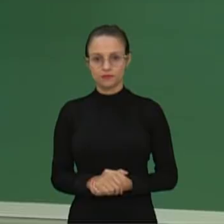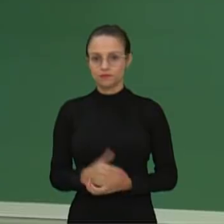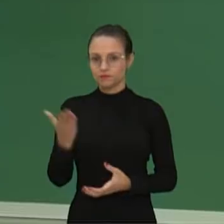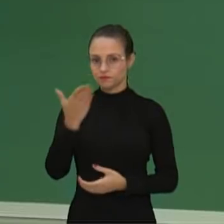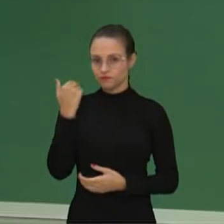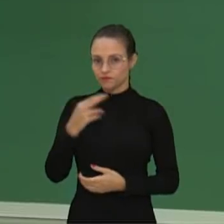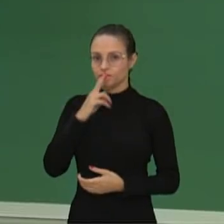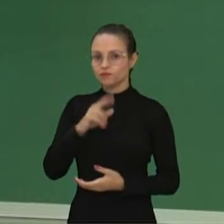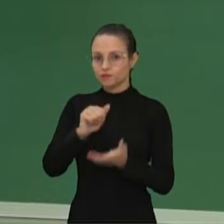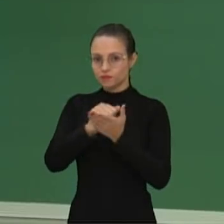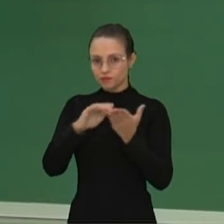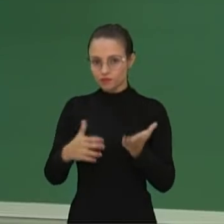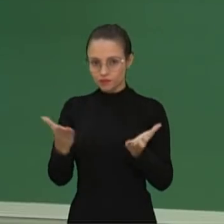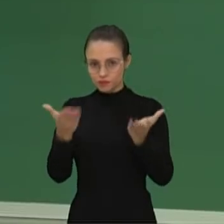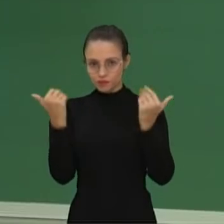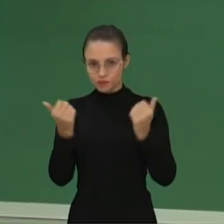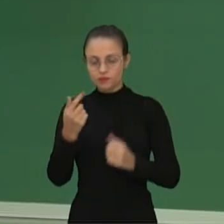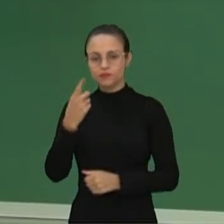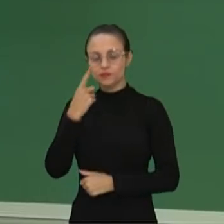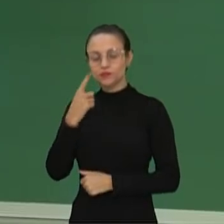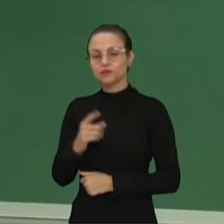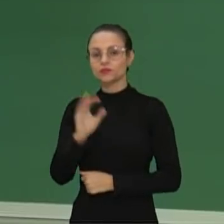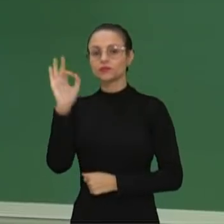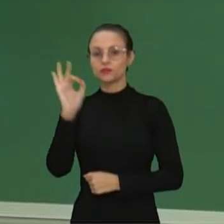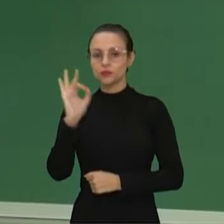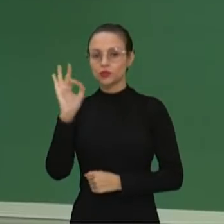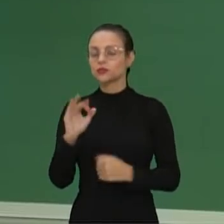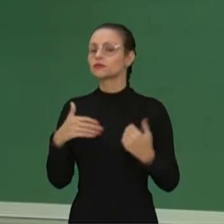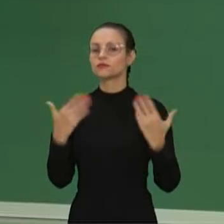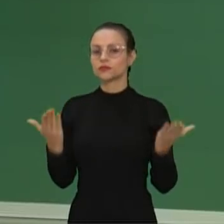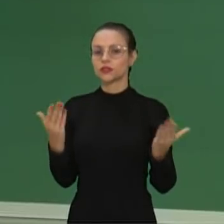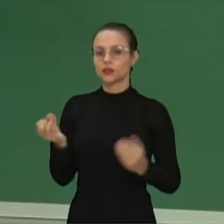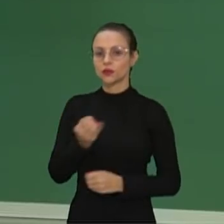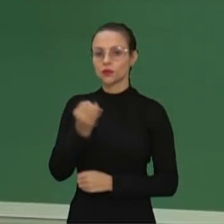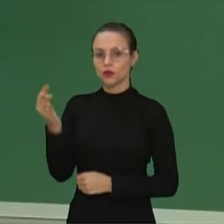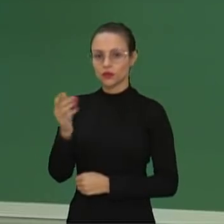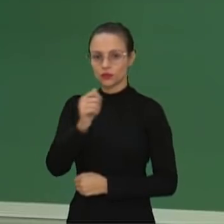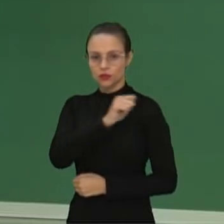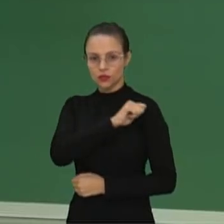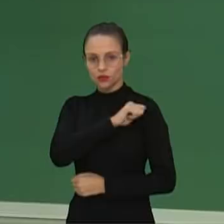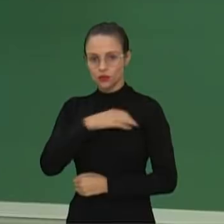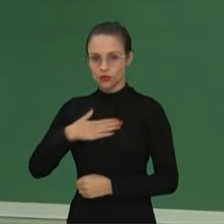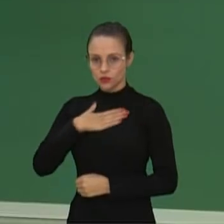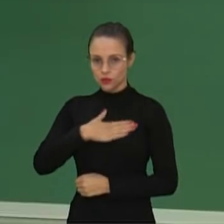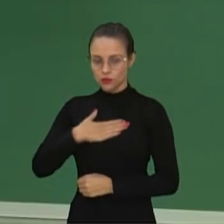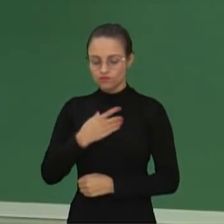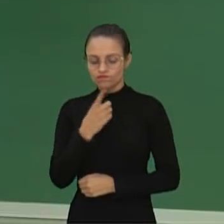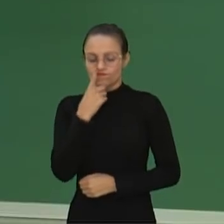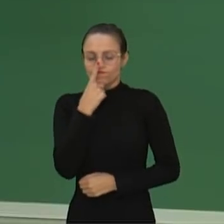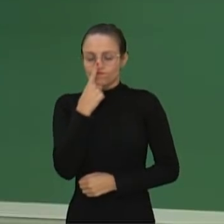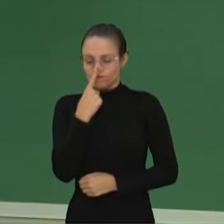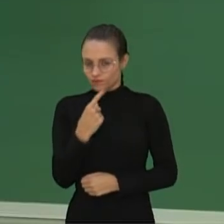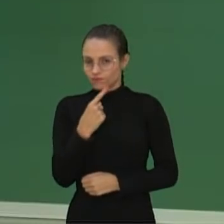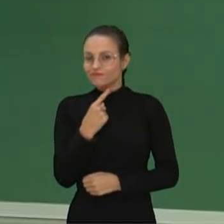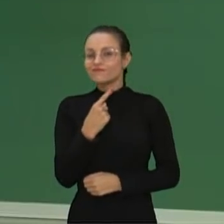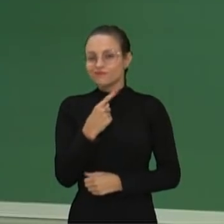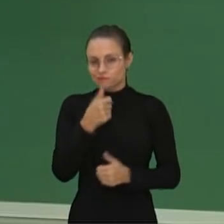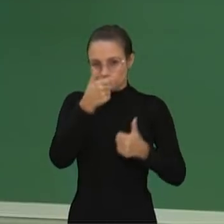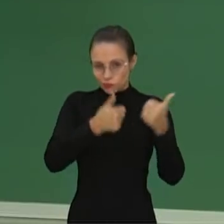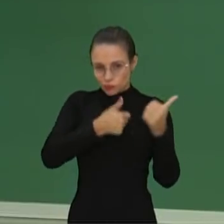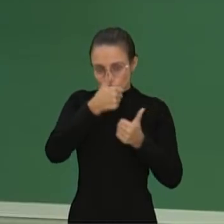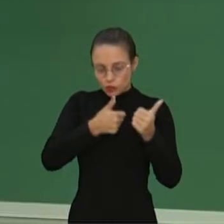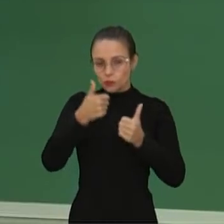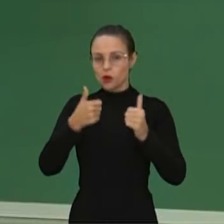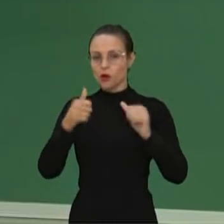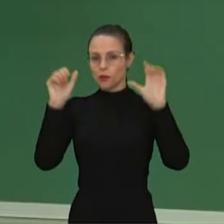Vamos resolver então? Vamos lá? Então, qual é a porcentagem de alunos que gostam da modalidade de futebol, basquete e vôlei? Vamos